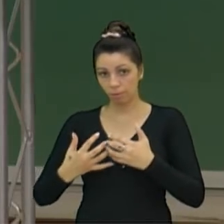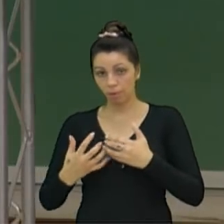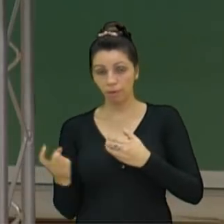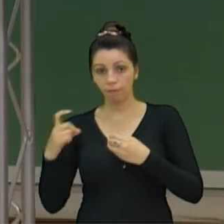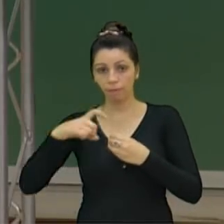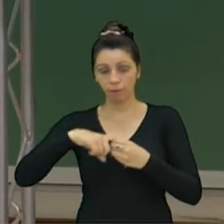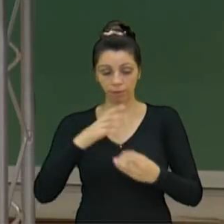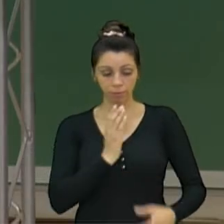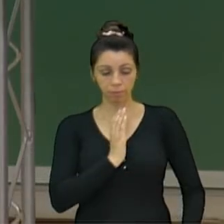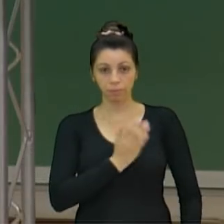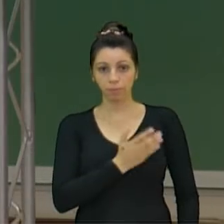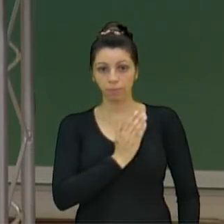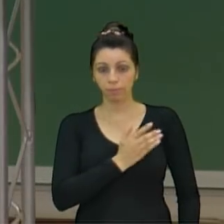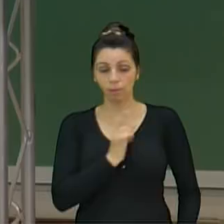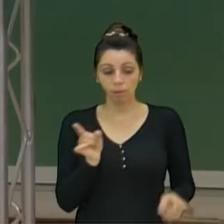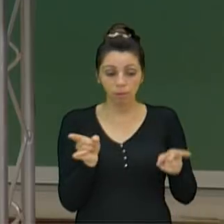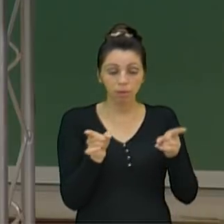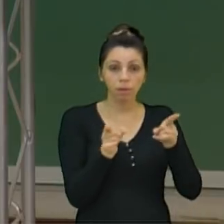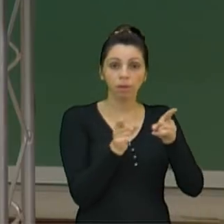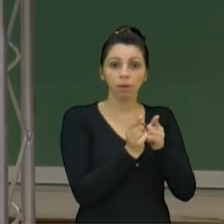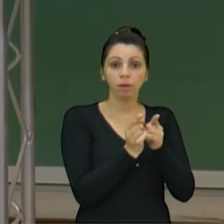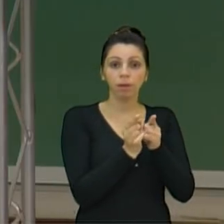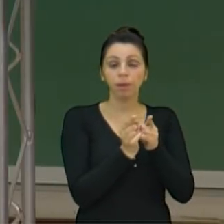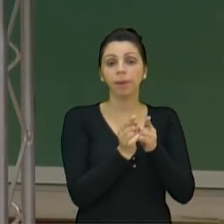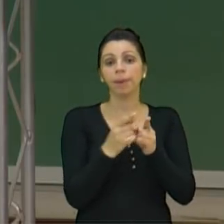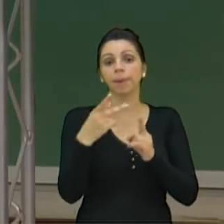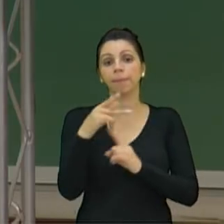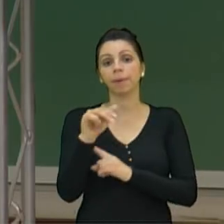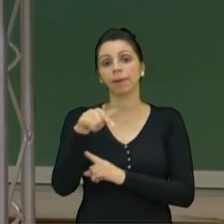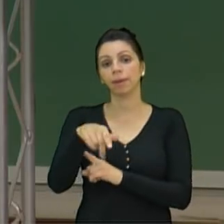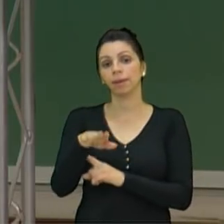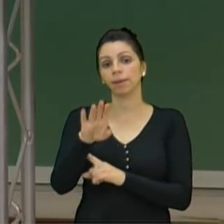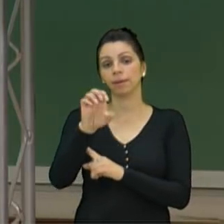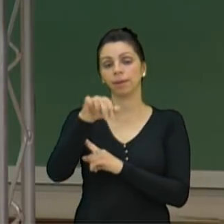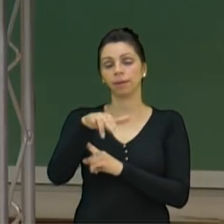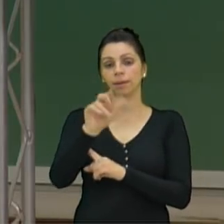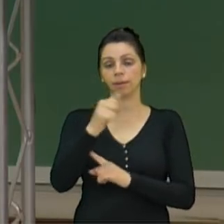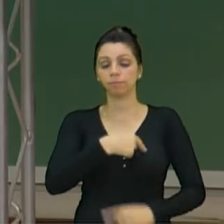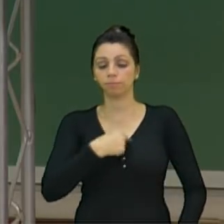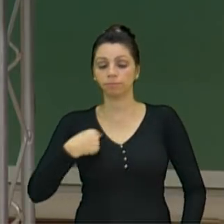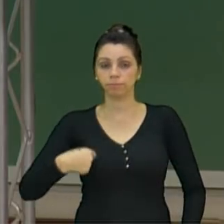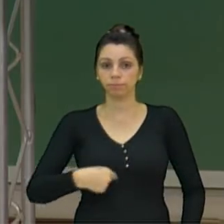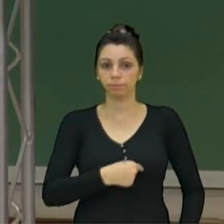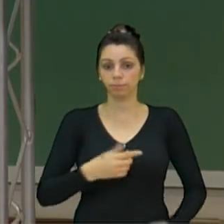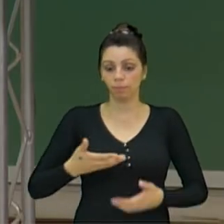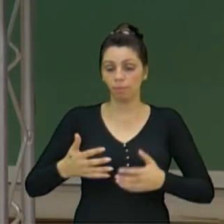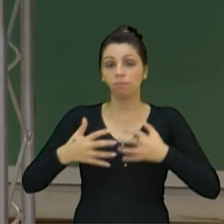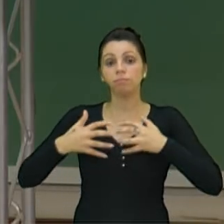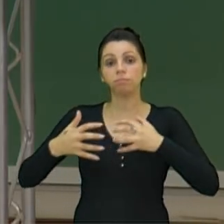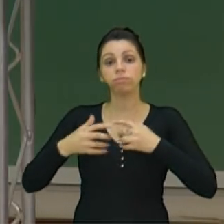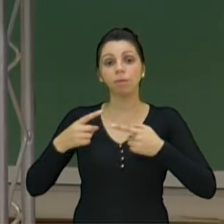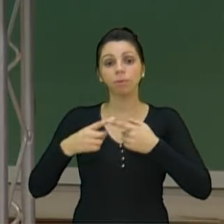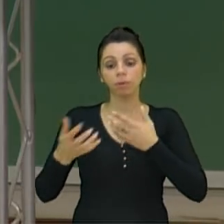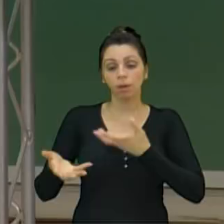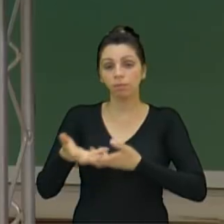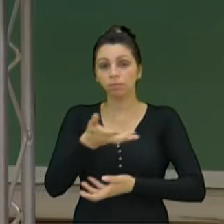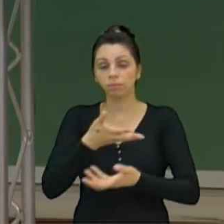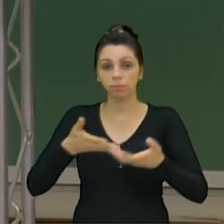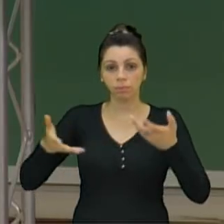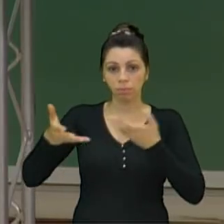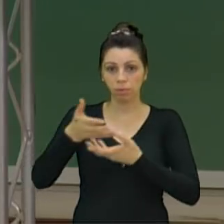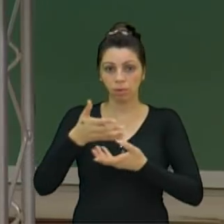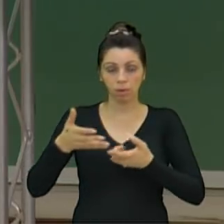coração, esse trajeto curto é a pequena circulação. Por que ele foi para os pulmões? Para acontecerem as trocas